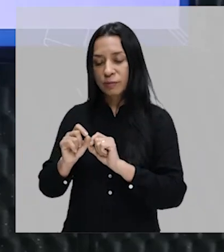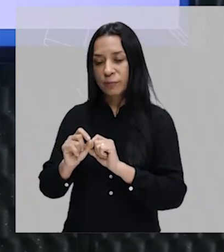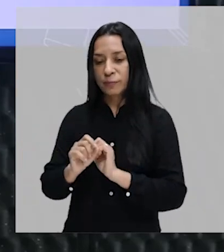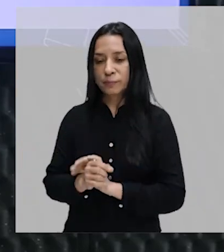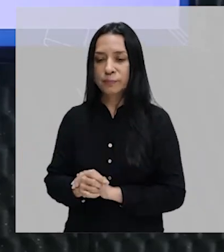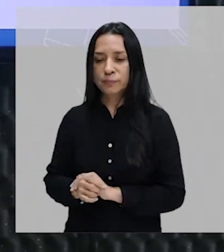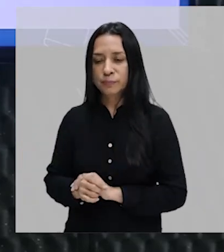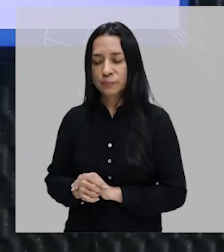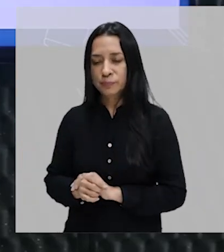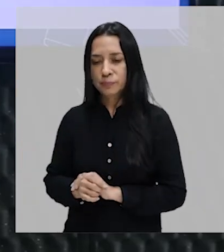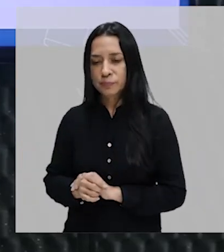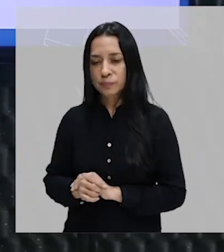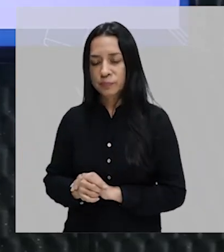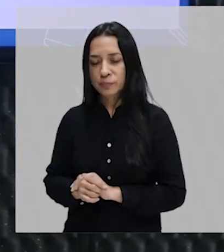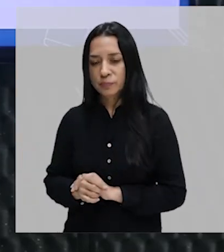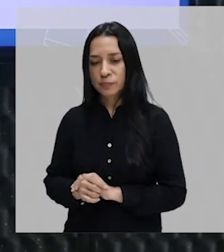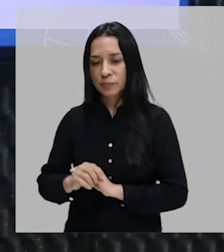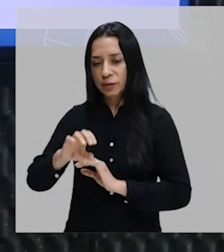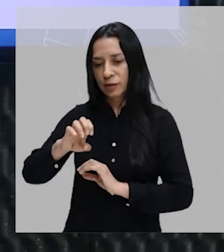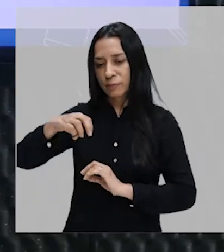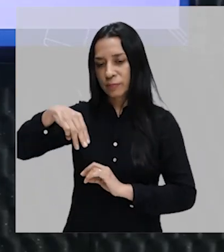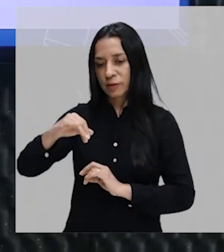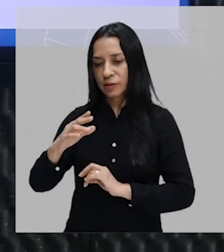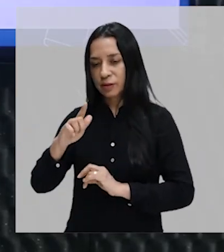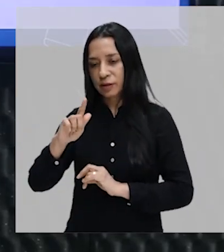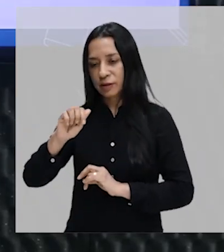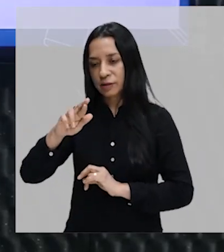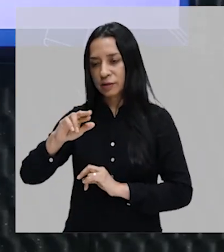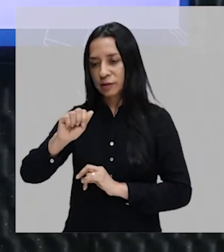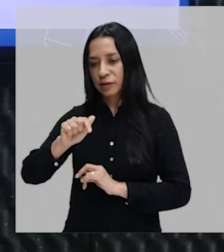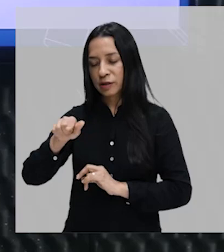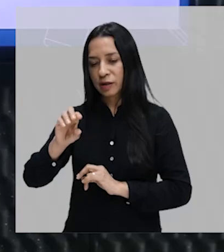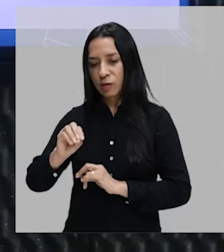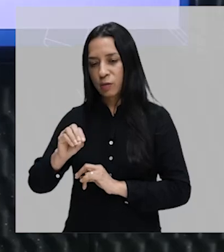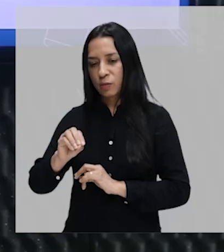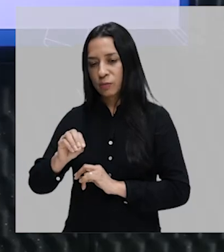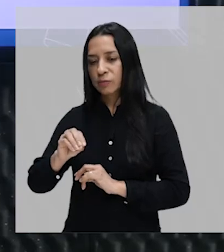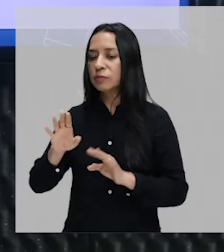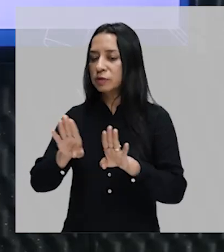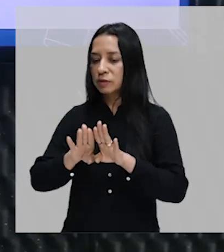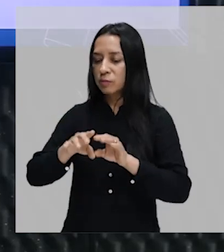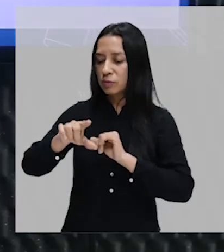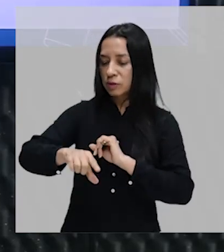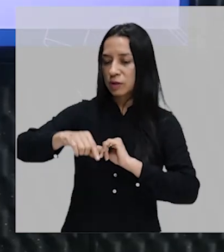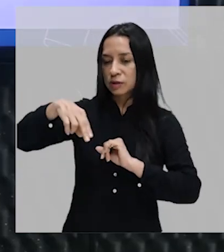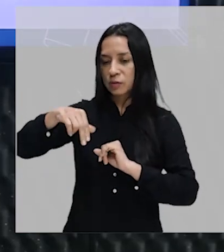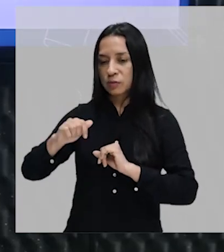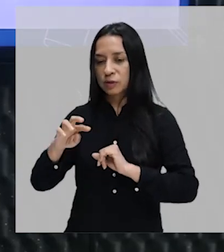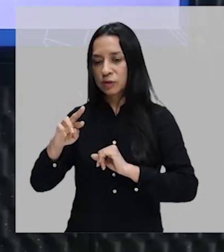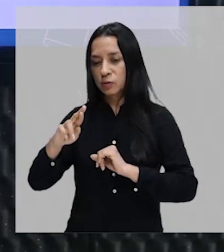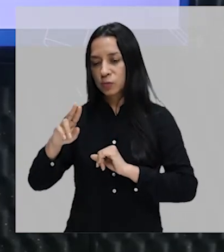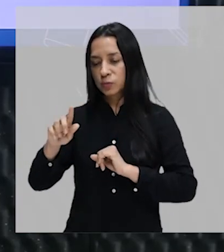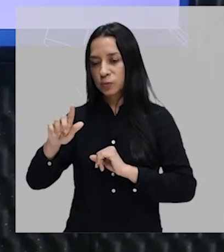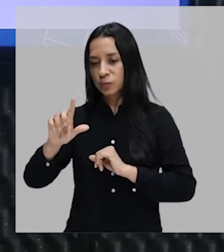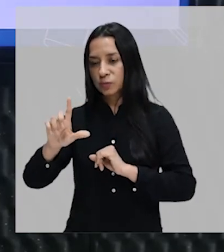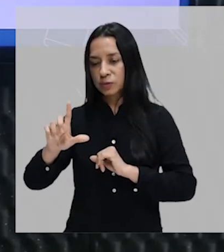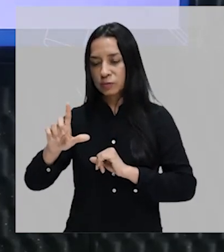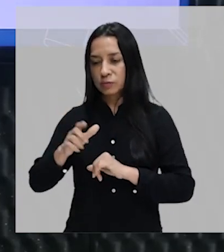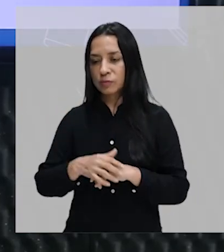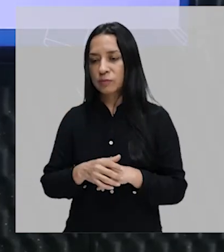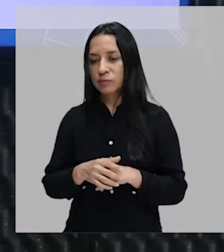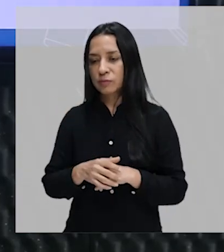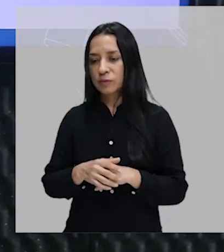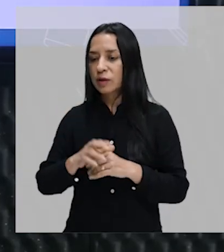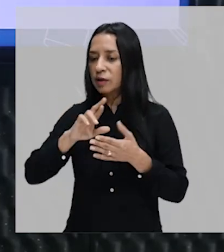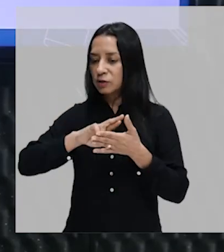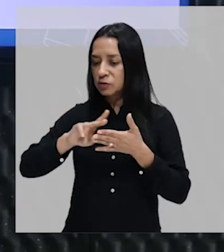e a seleção natural, ok? Uma diferença entre esses fatores evolutivos é que, por